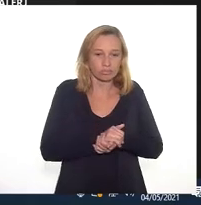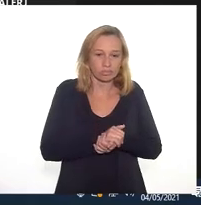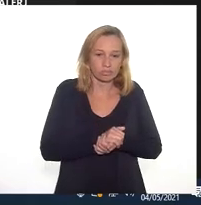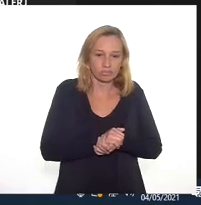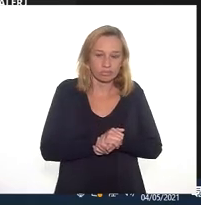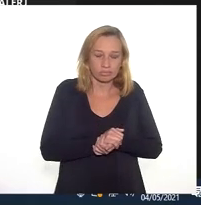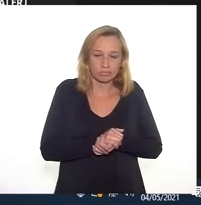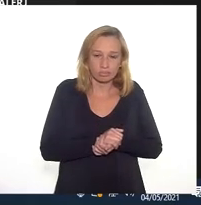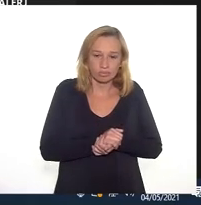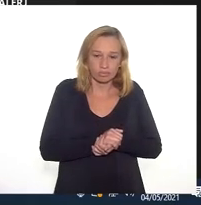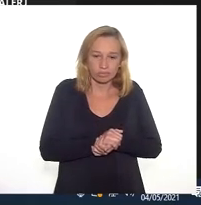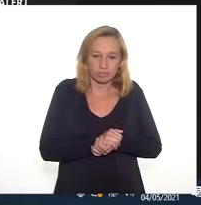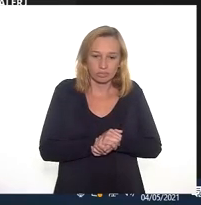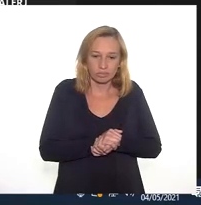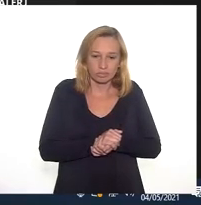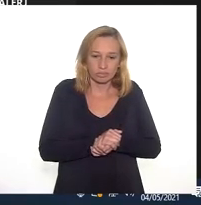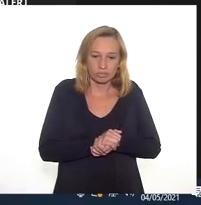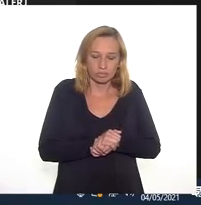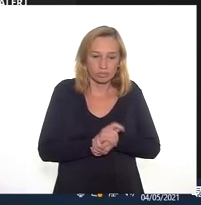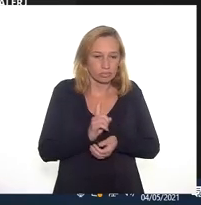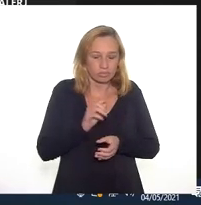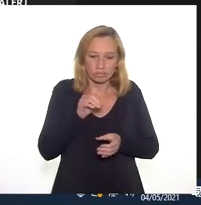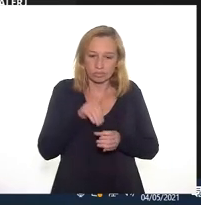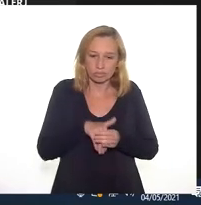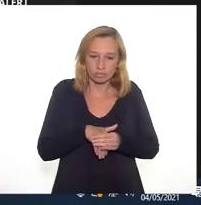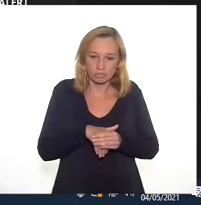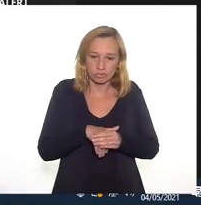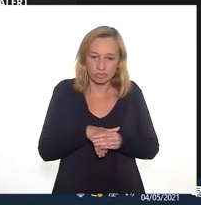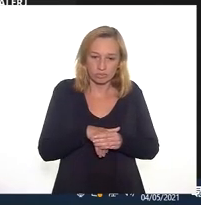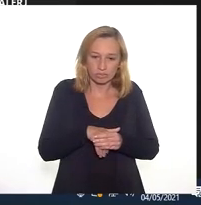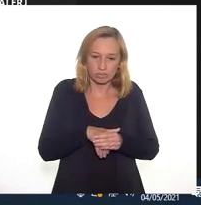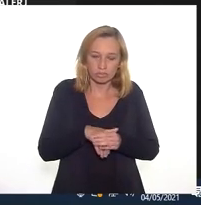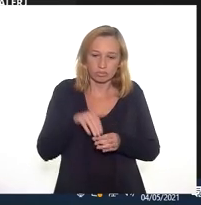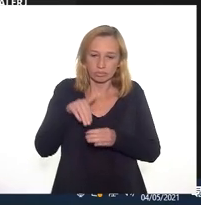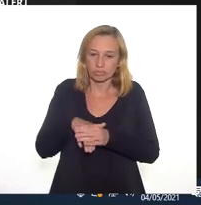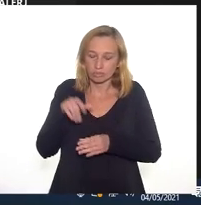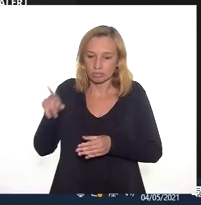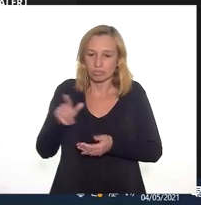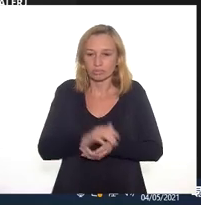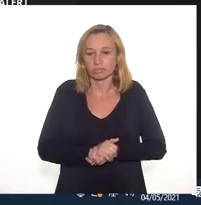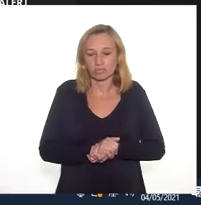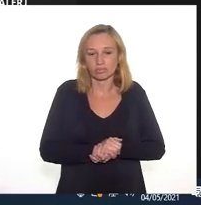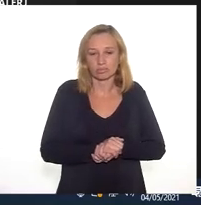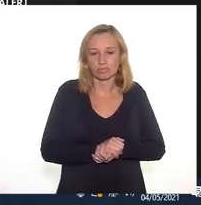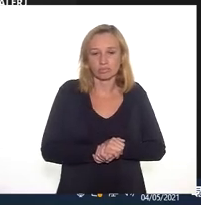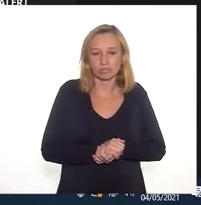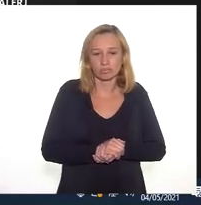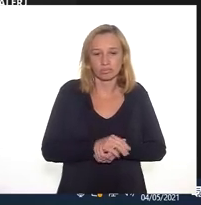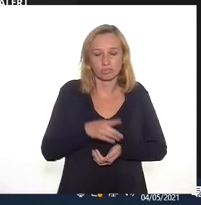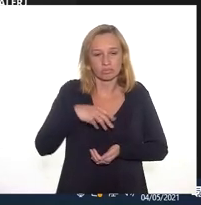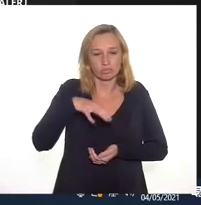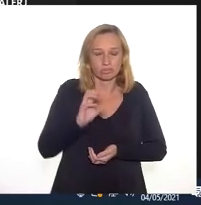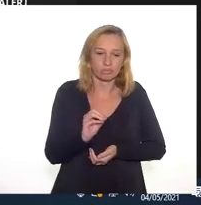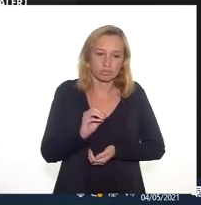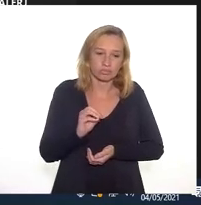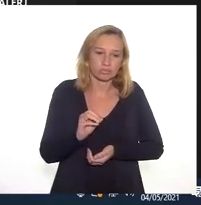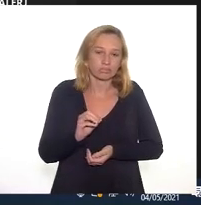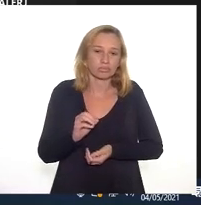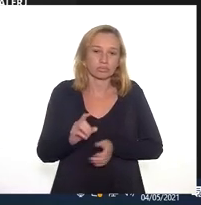que ainda não ajudaram... Um instante, por favor, Lucinha. Para ajudarem lá. Obrigada. Tá. Marcelo vai ajudar e o Guaço Gobel